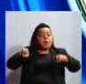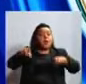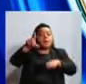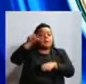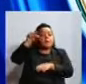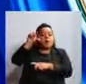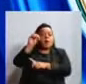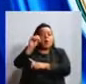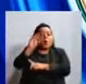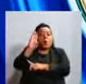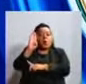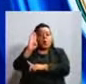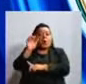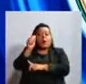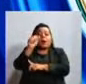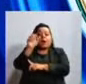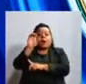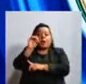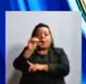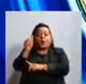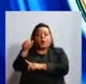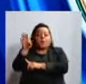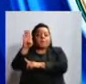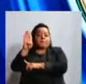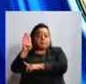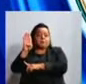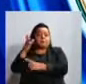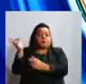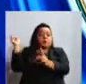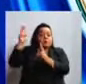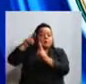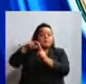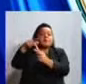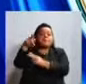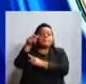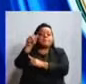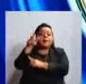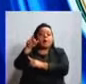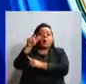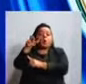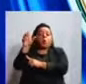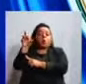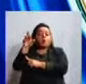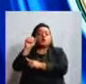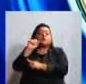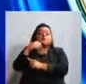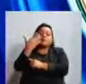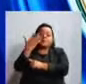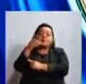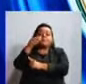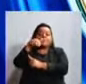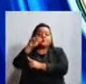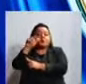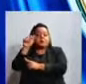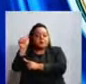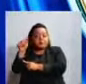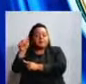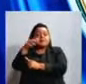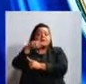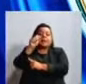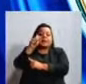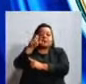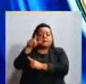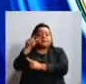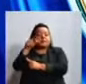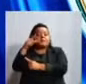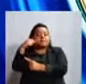pela OAB, hoje representada pelos advogados, doutor Paulo Rogério, doutor Michel Mesquita e doutor Alex Melo.